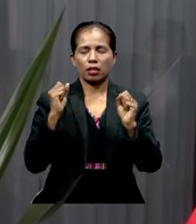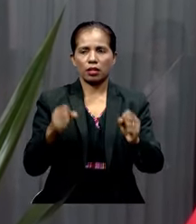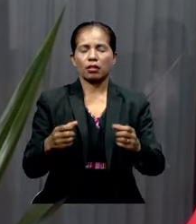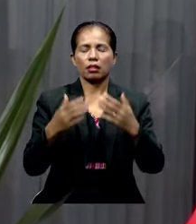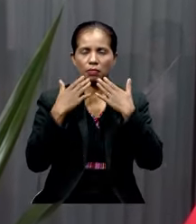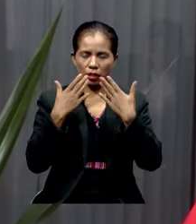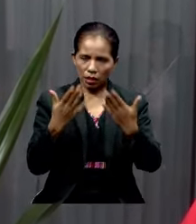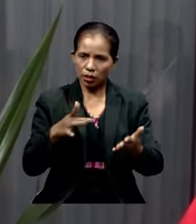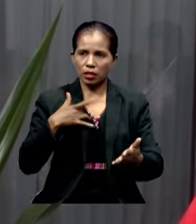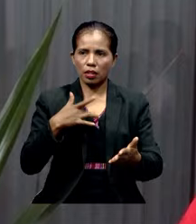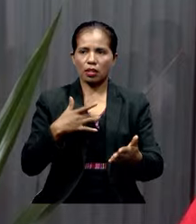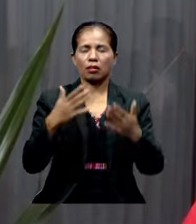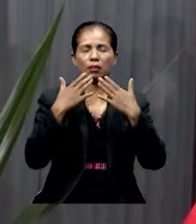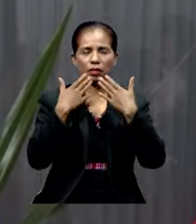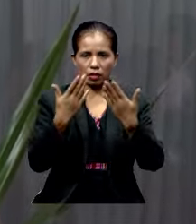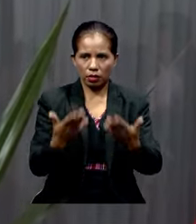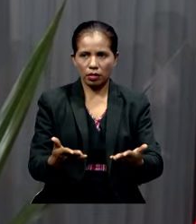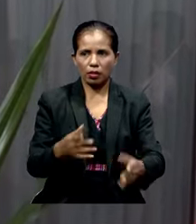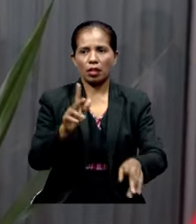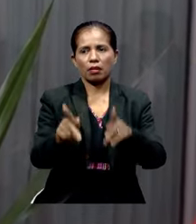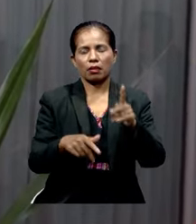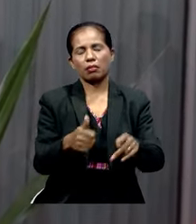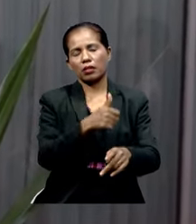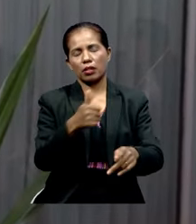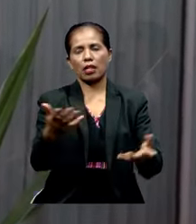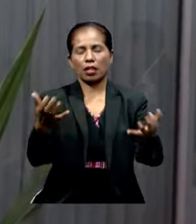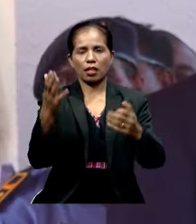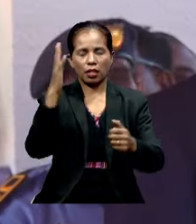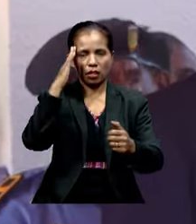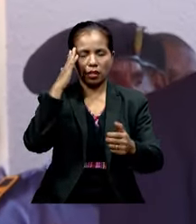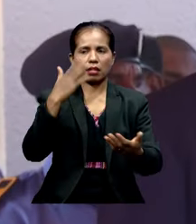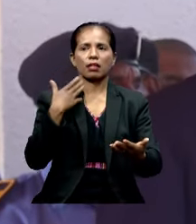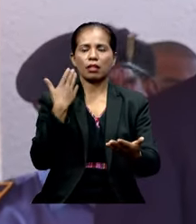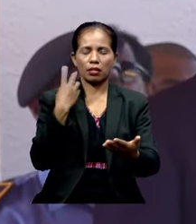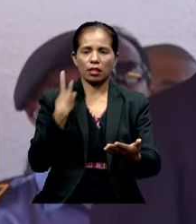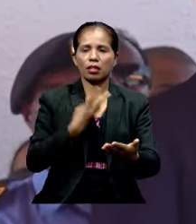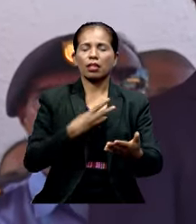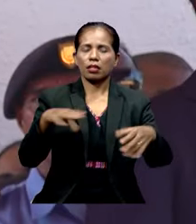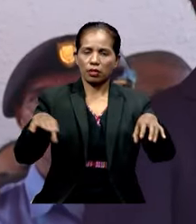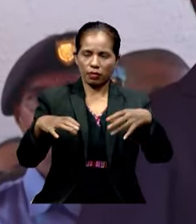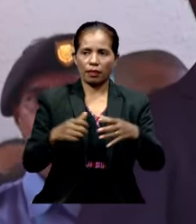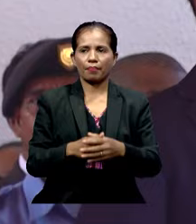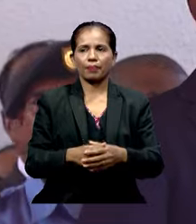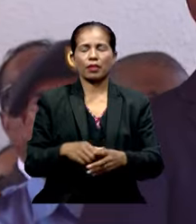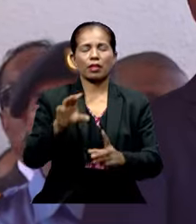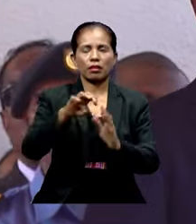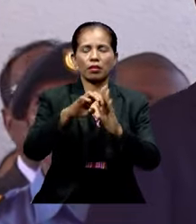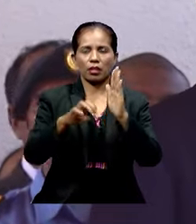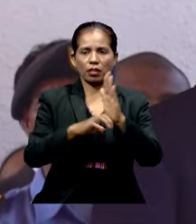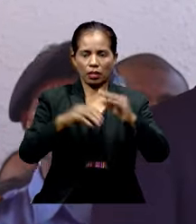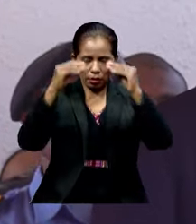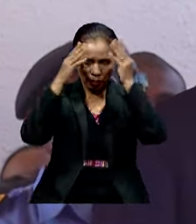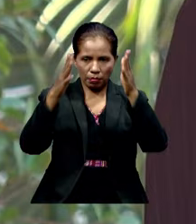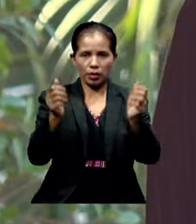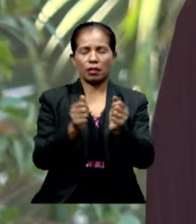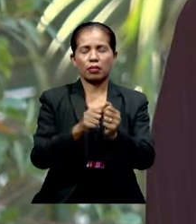agradecido, e temos agradecer, falem, é uma sira, a cara reconhece Ita, né? Antes de chefe de Estado mos condecora ona professor Besik